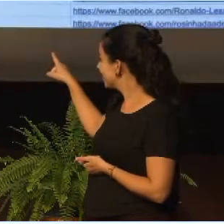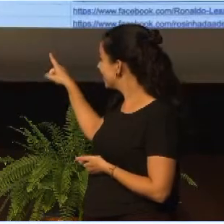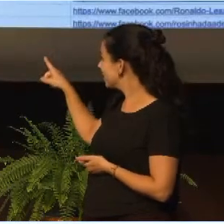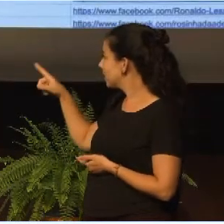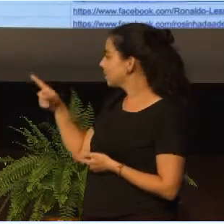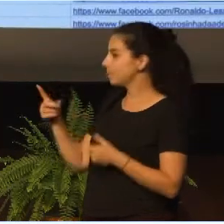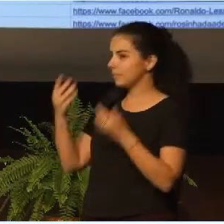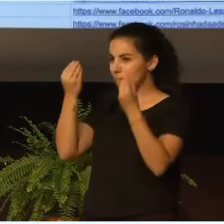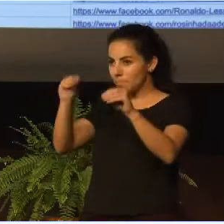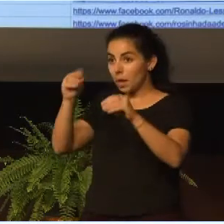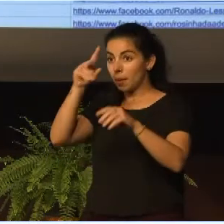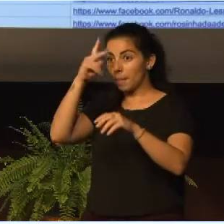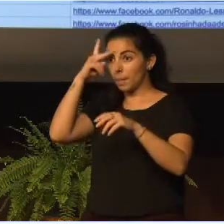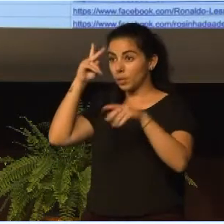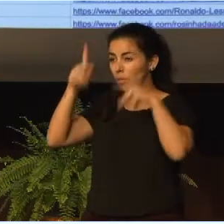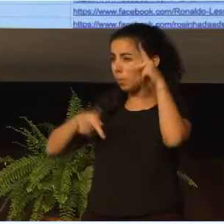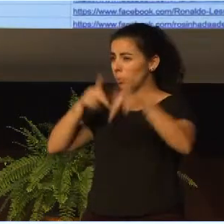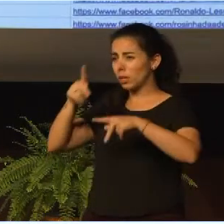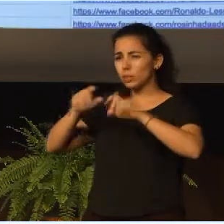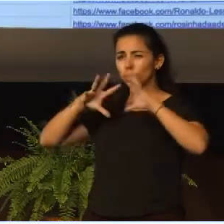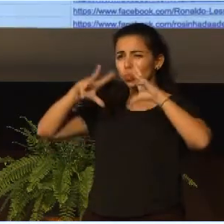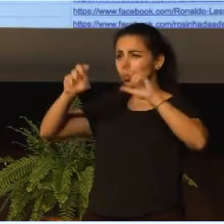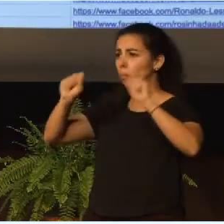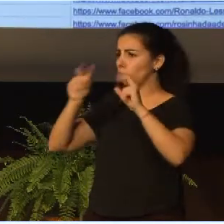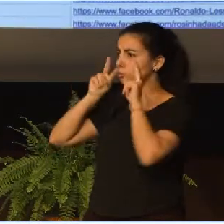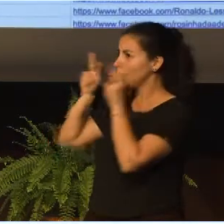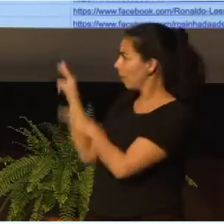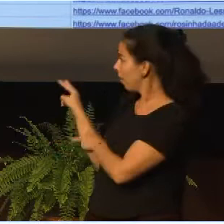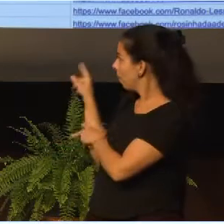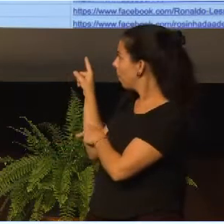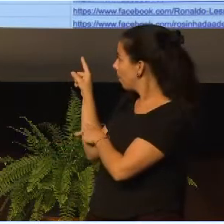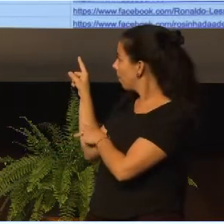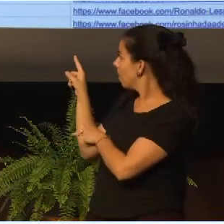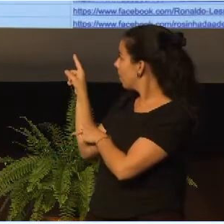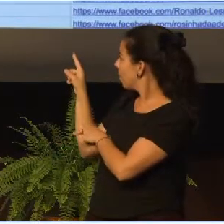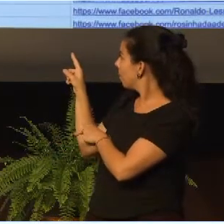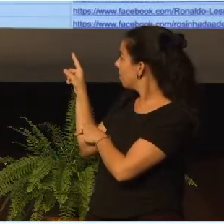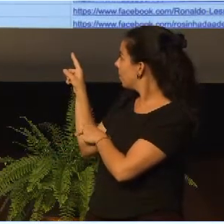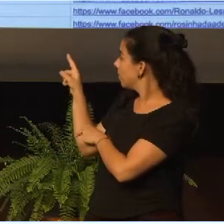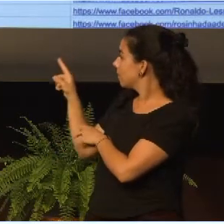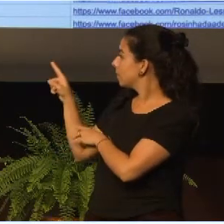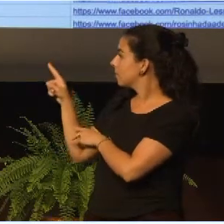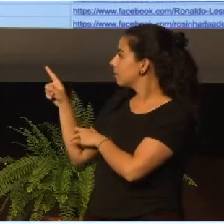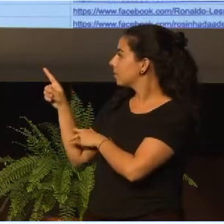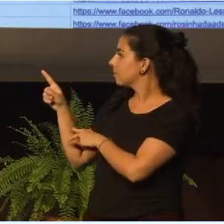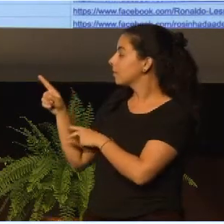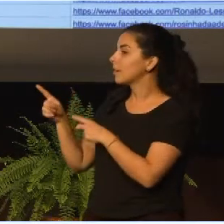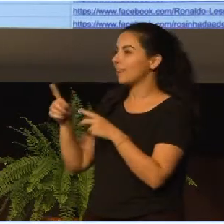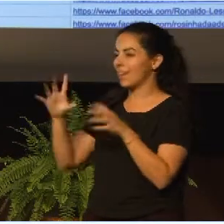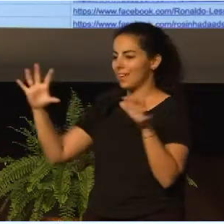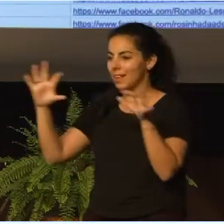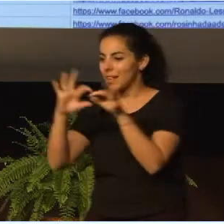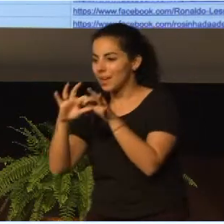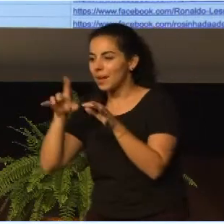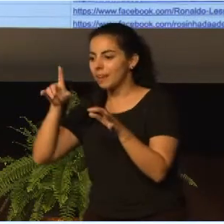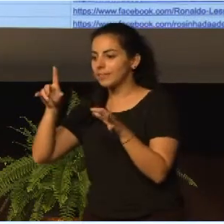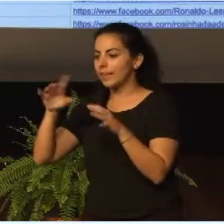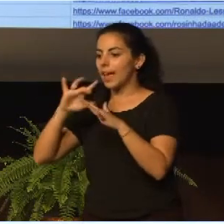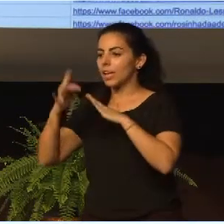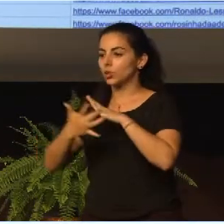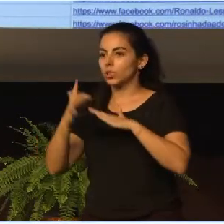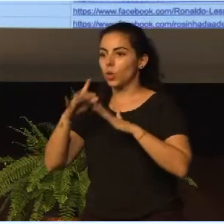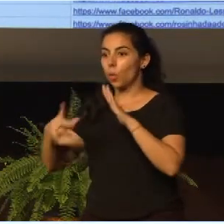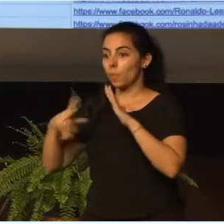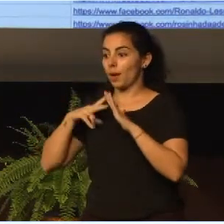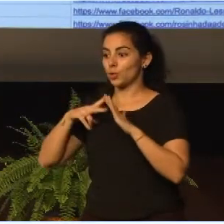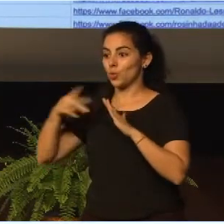galera. E o que aconteceu com isso? Quando vocês veem ali o nome do deputado da rede social dele, quem que buscou essa rede social? A gente um dia falou, a